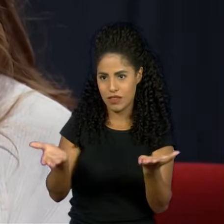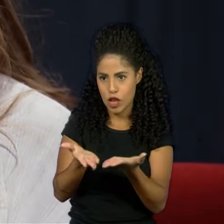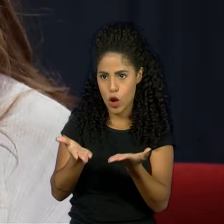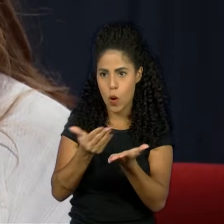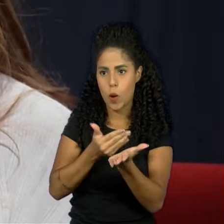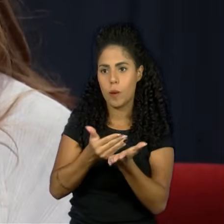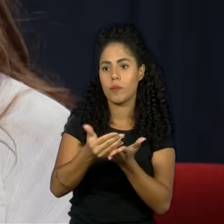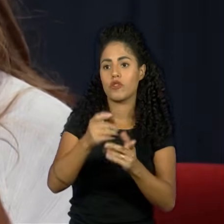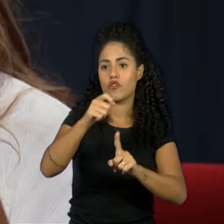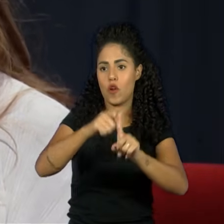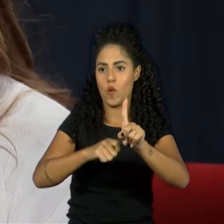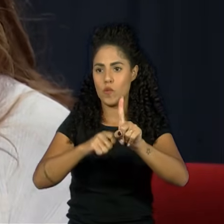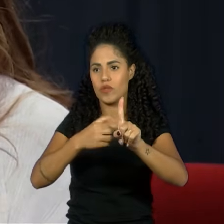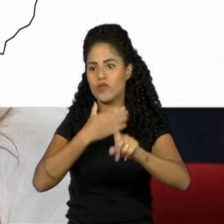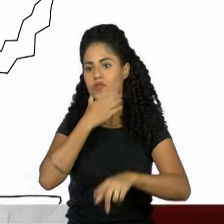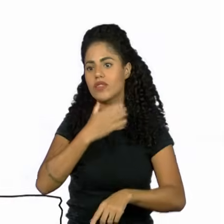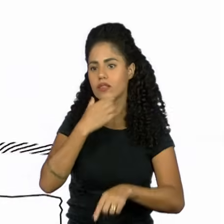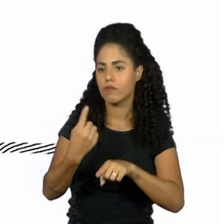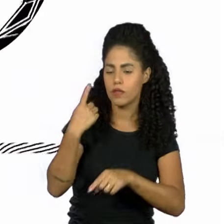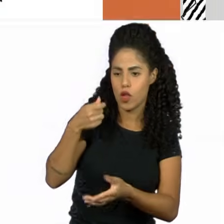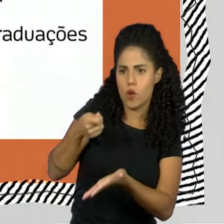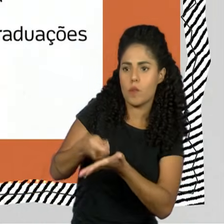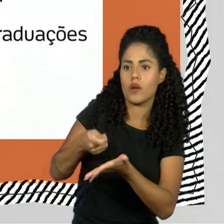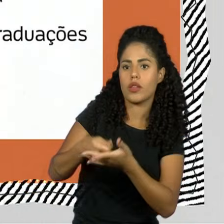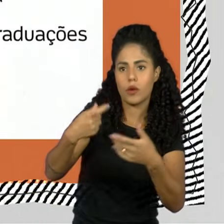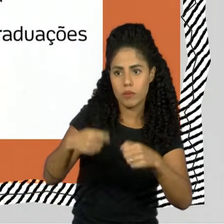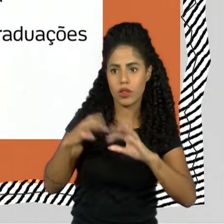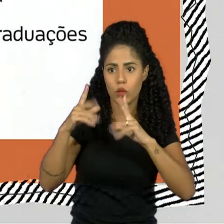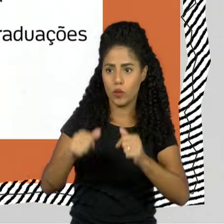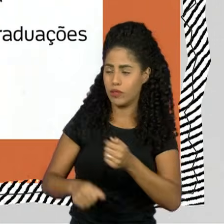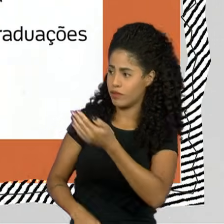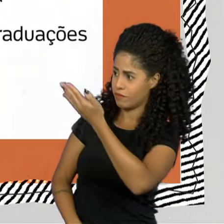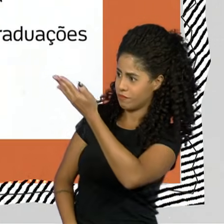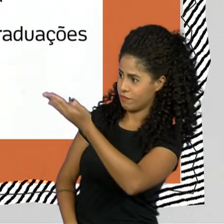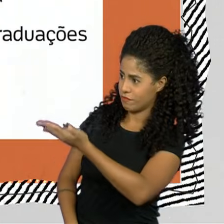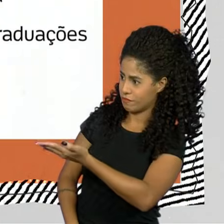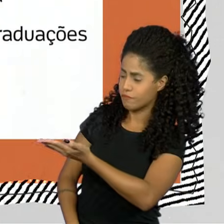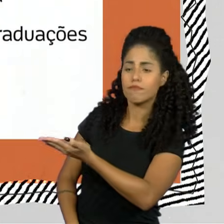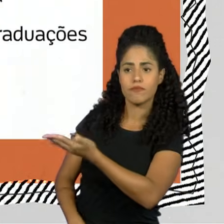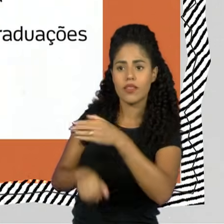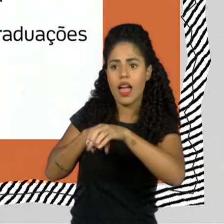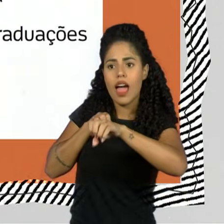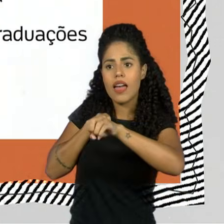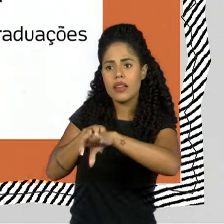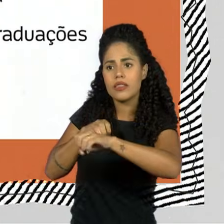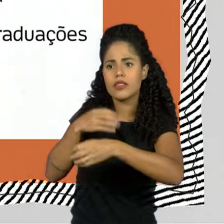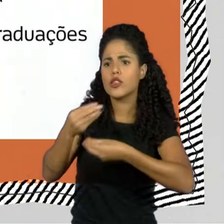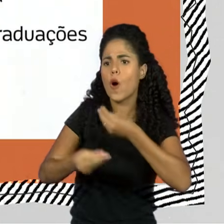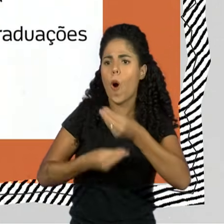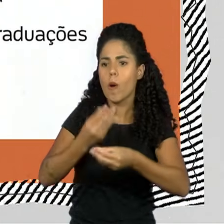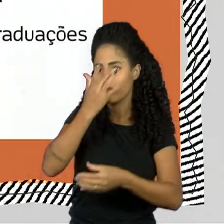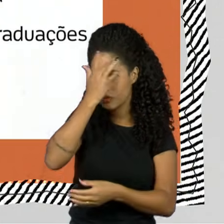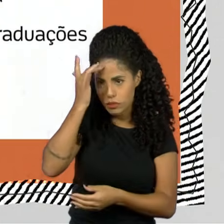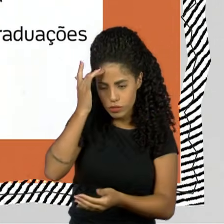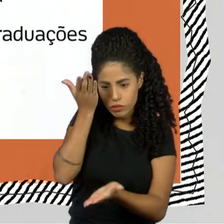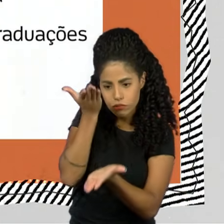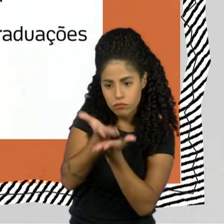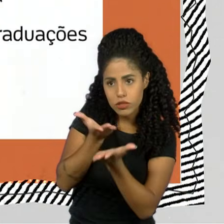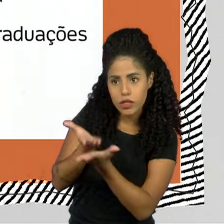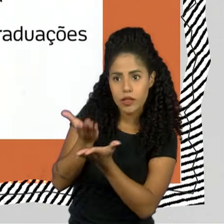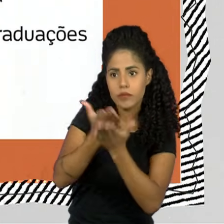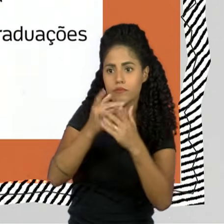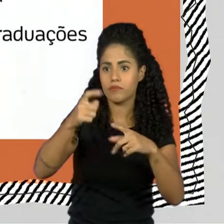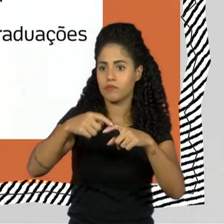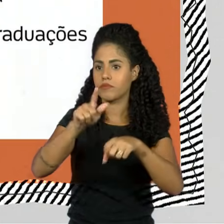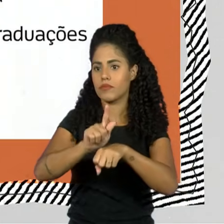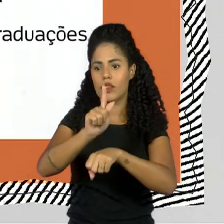1º de dezembro, que é obrigatório, que toda a faculdade de medicina do nosso país agora ensine cuidados paliativos para os estudantes da graduação. Em toda a